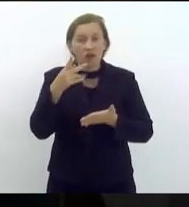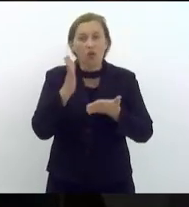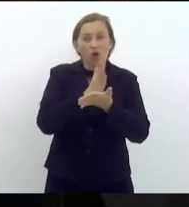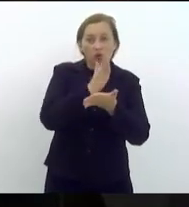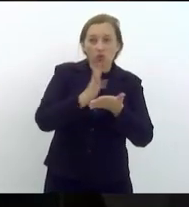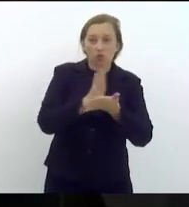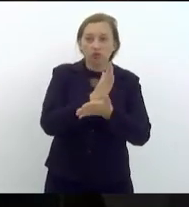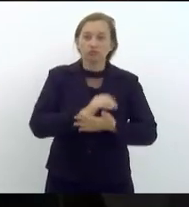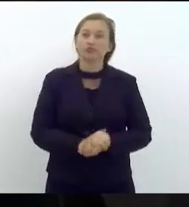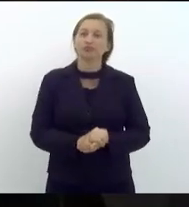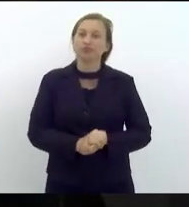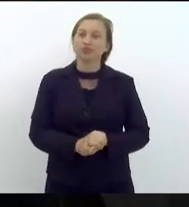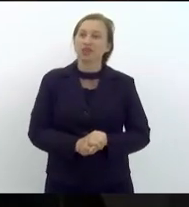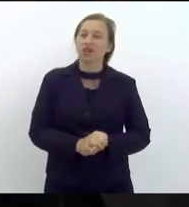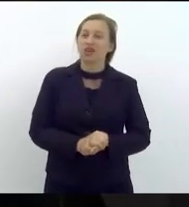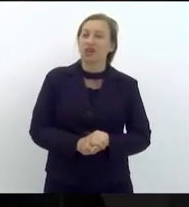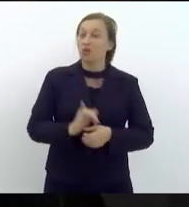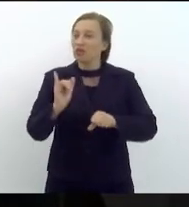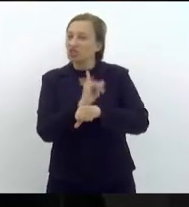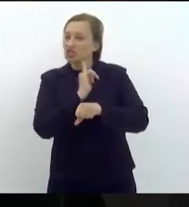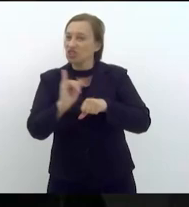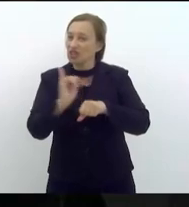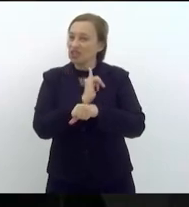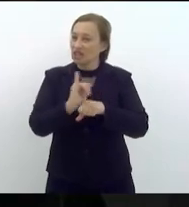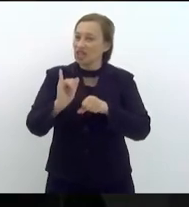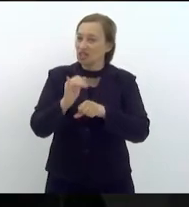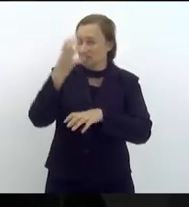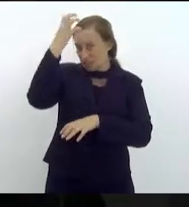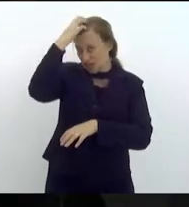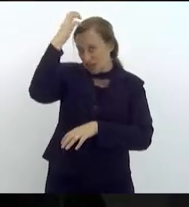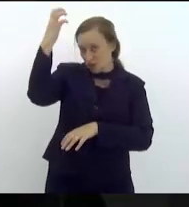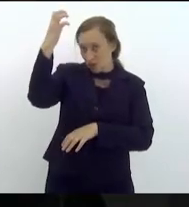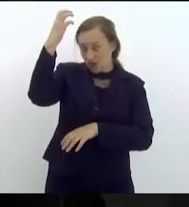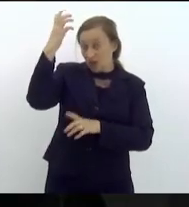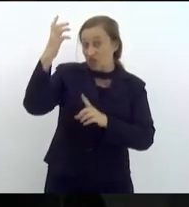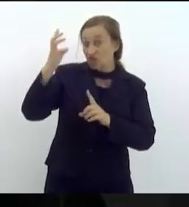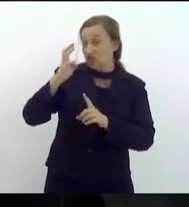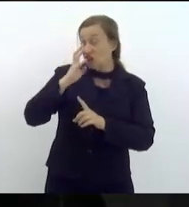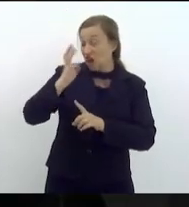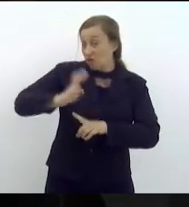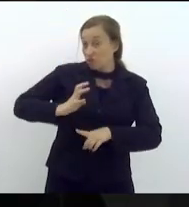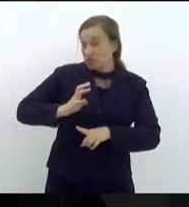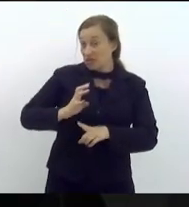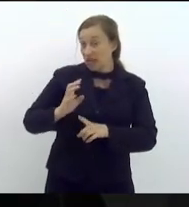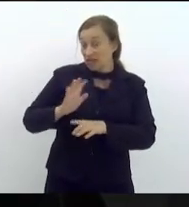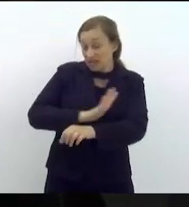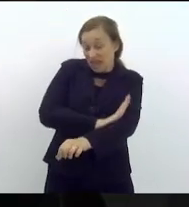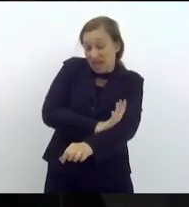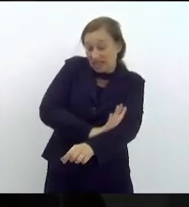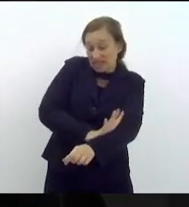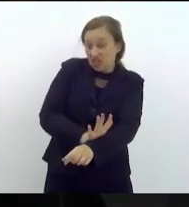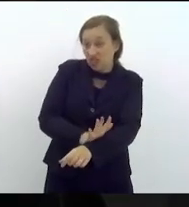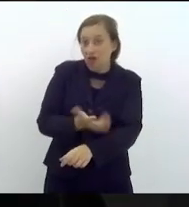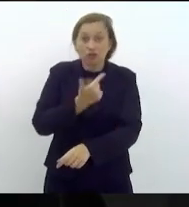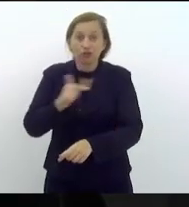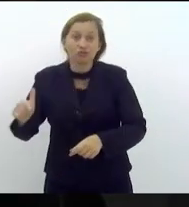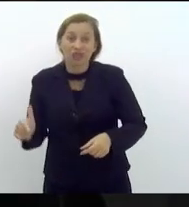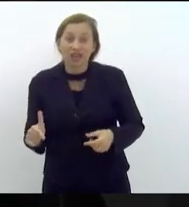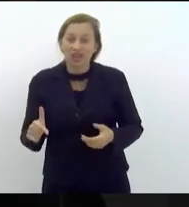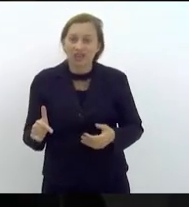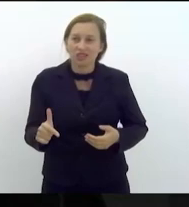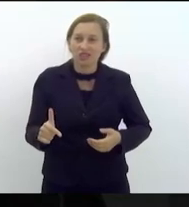é uma tática de querer nos acusar de racistas quando na verdade não existe ninguém